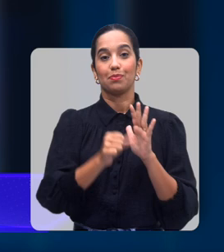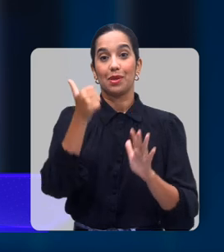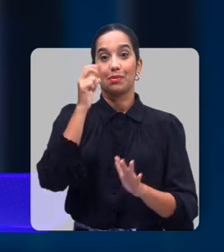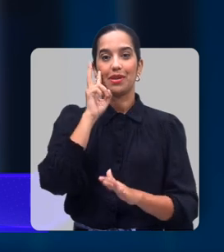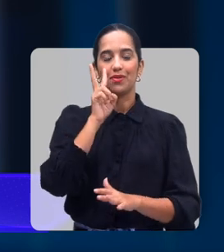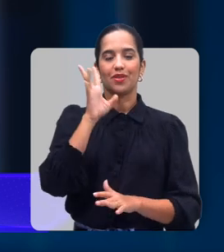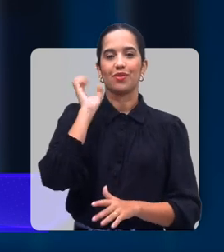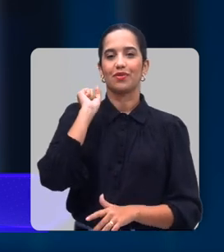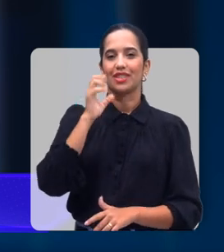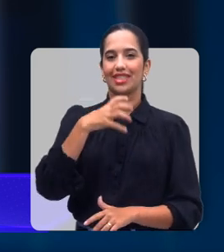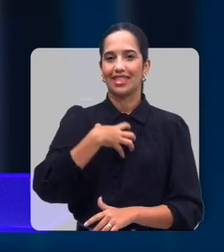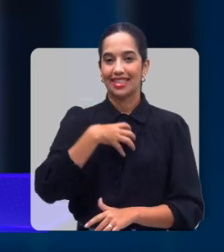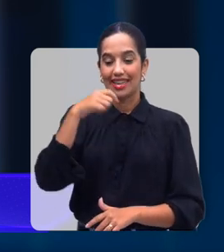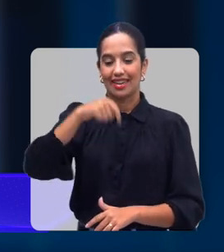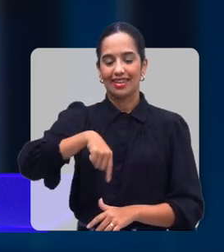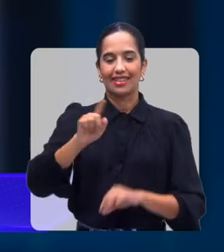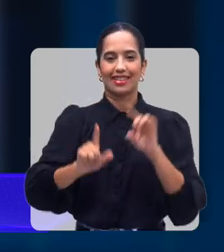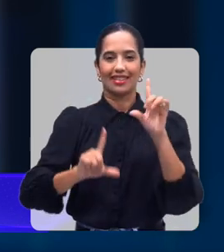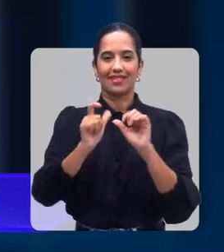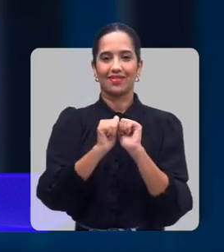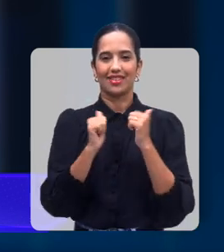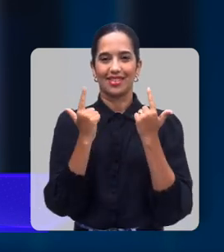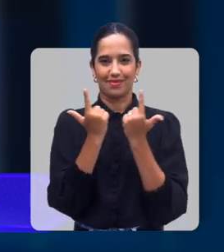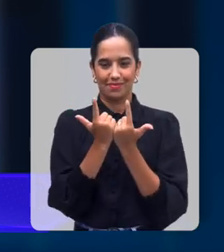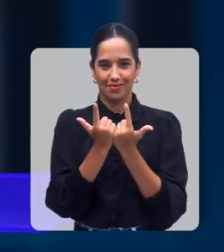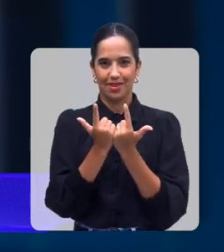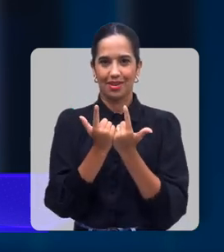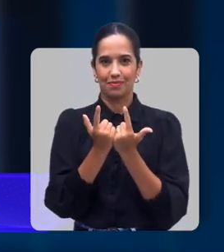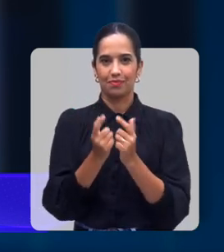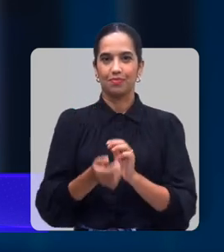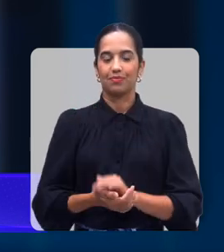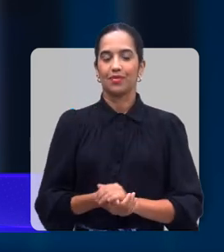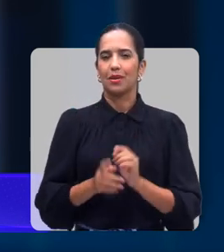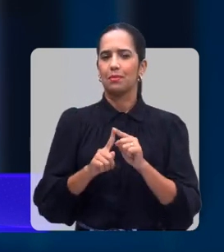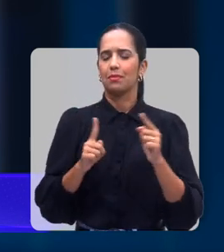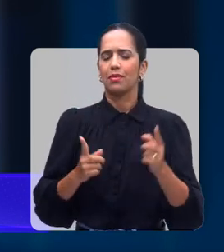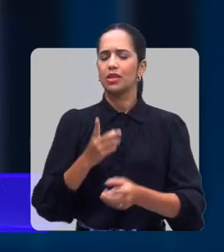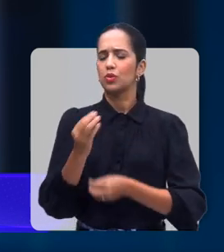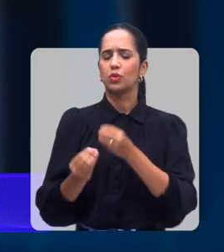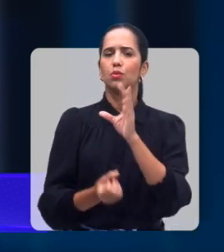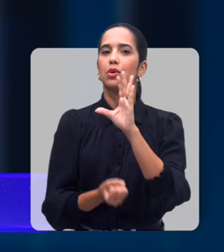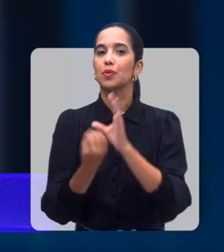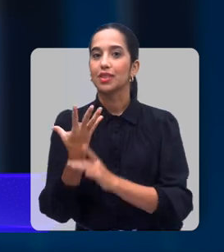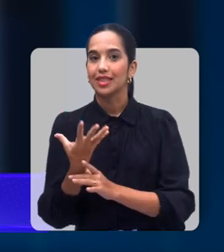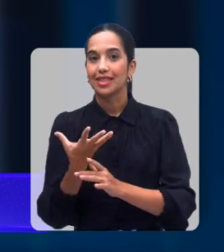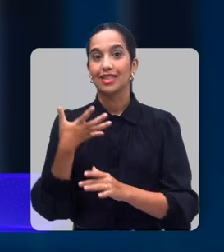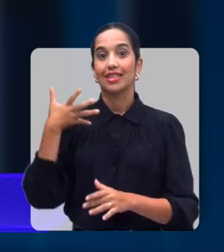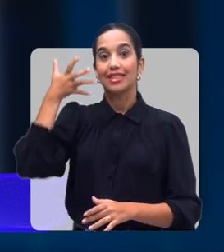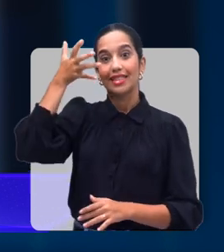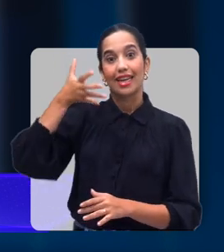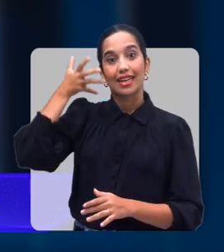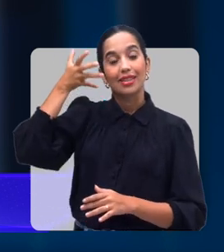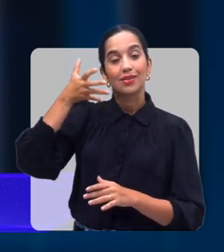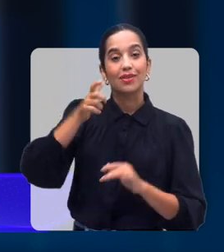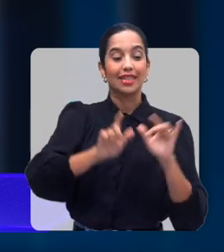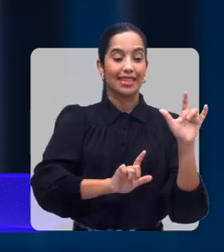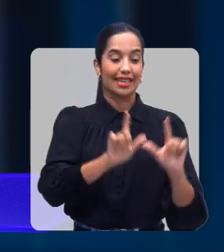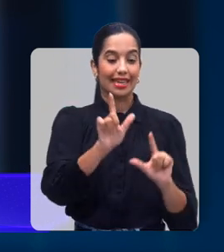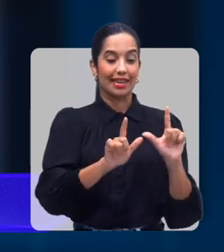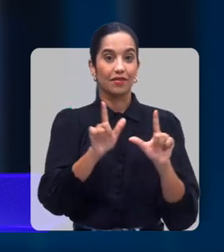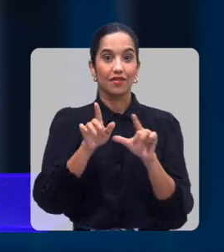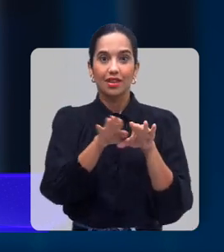programa Ver, Ouvir, Sentir aqui na TV Assembleia. Só que o esquema era o seguinte, era rádio e TV ao mesmo